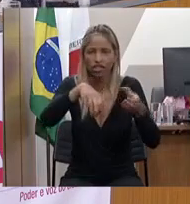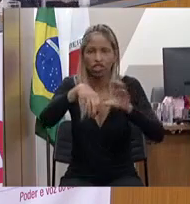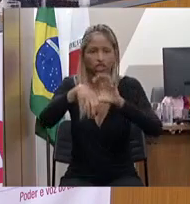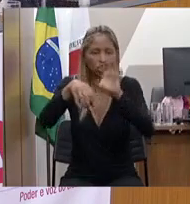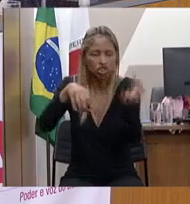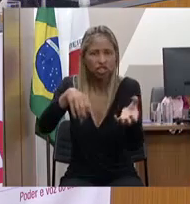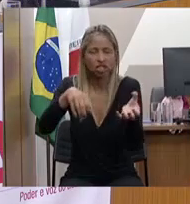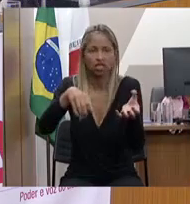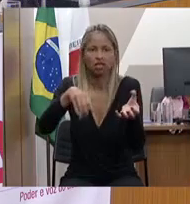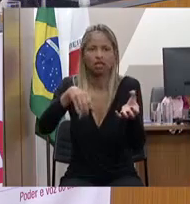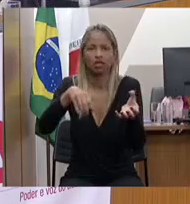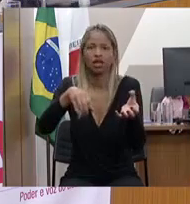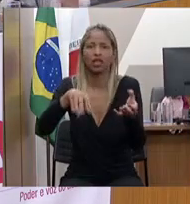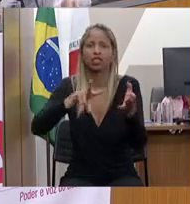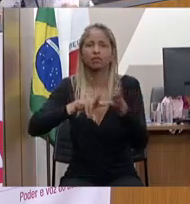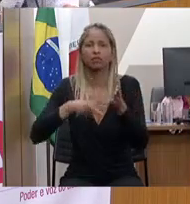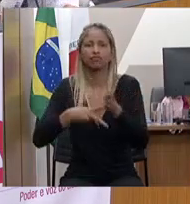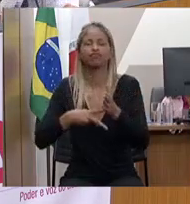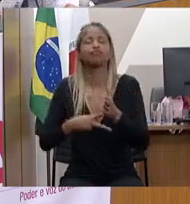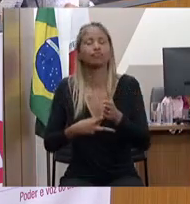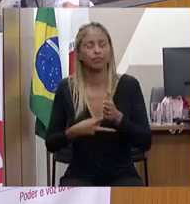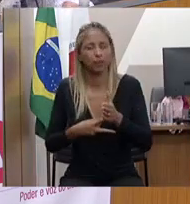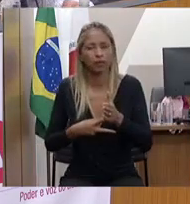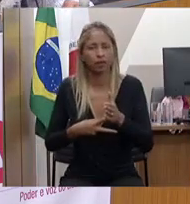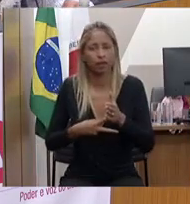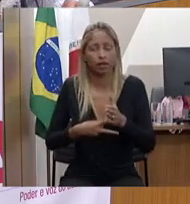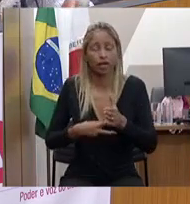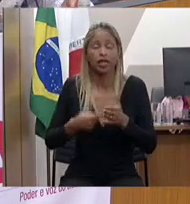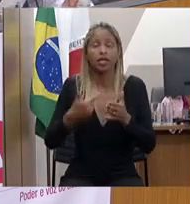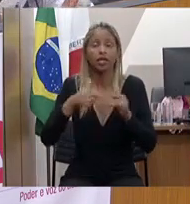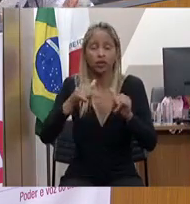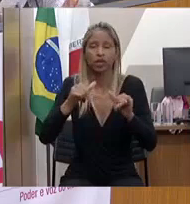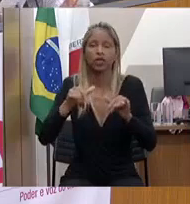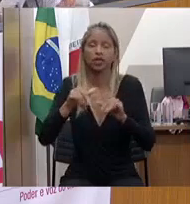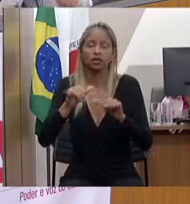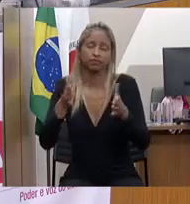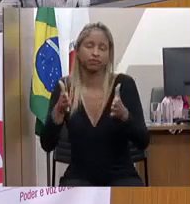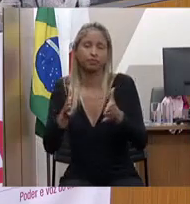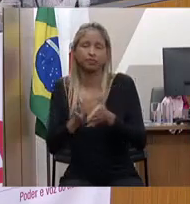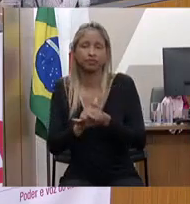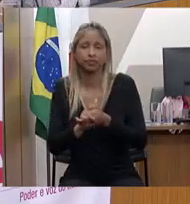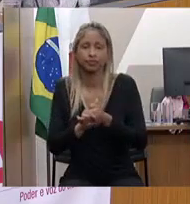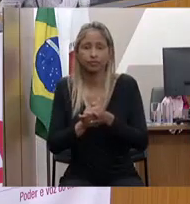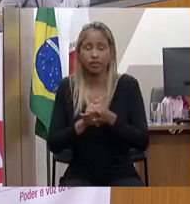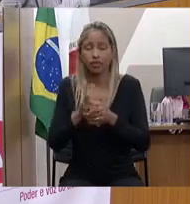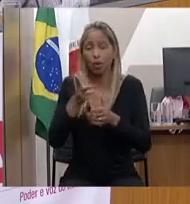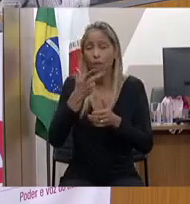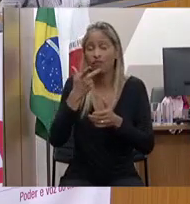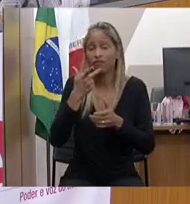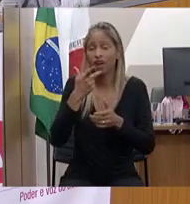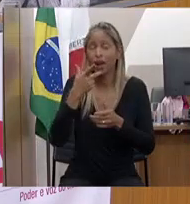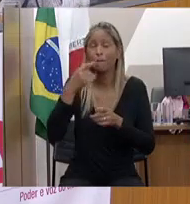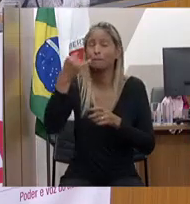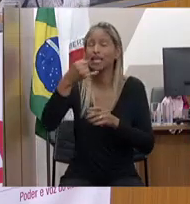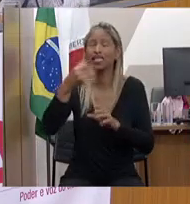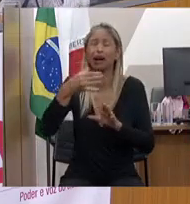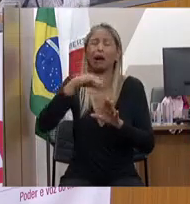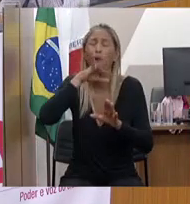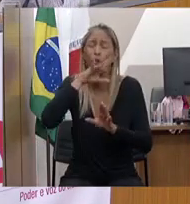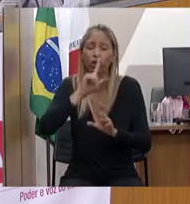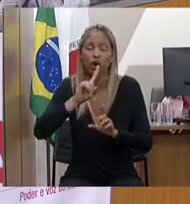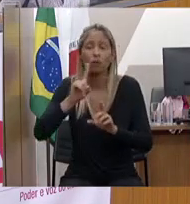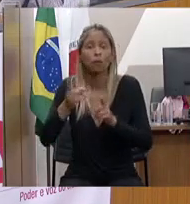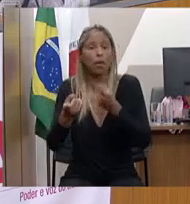seja no SUS etc etc e eu não queria terminar essa fala aqui como uma fala pessimista não eu acho que